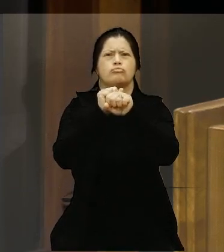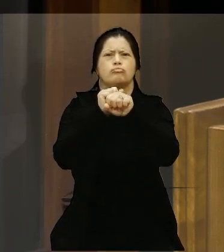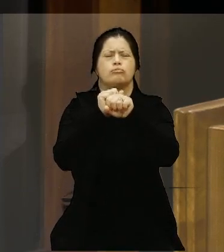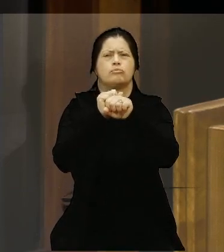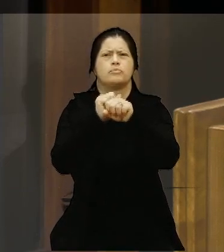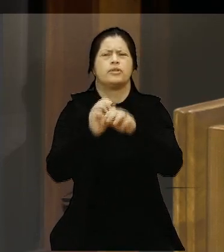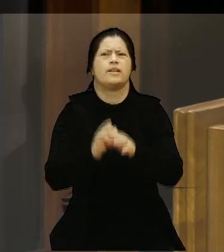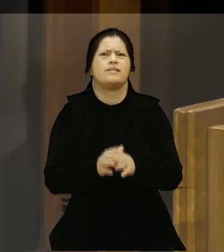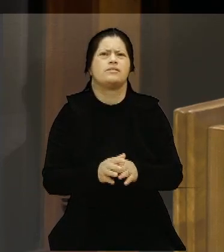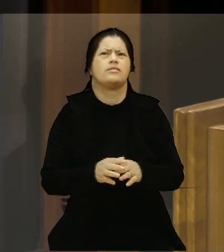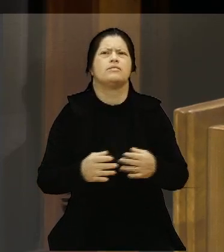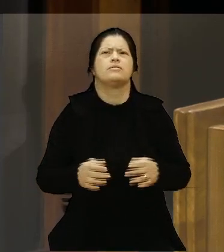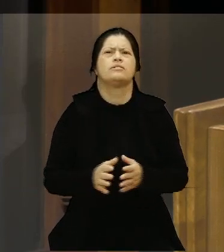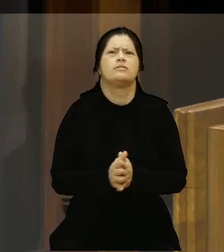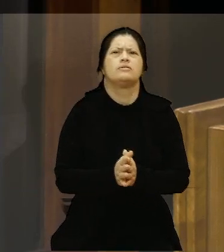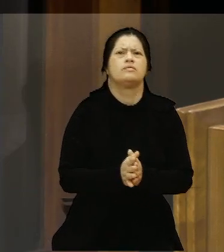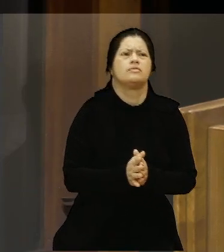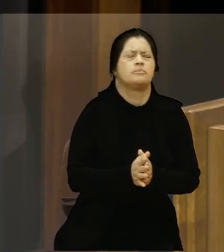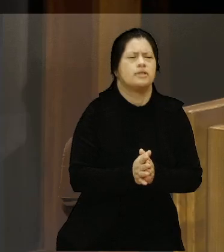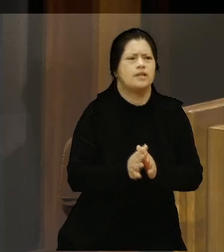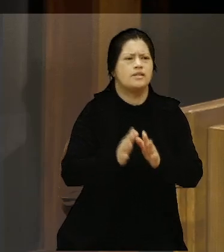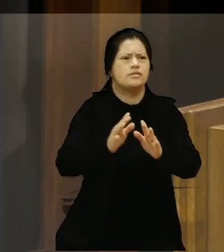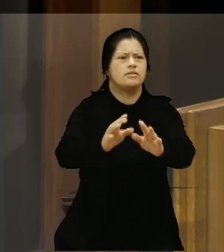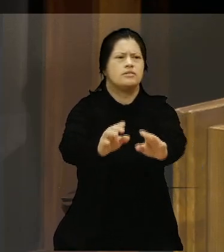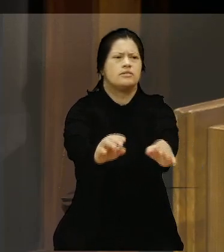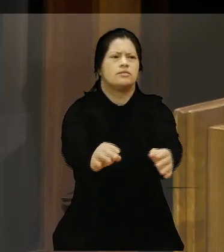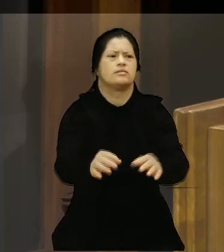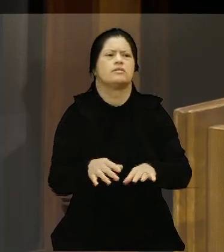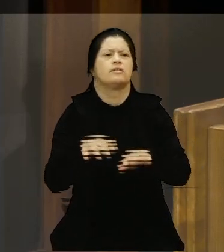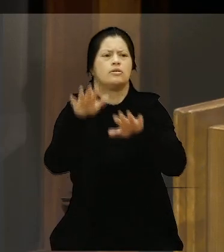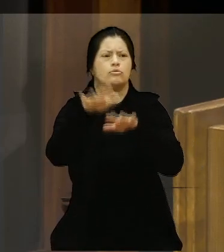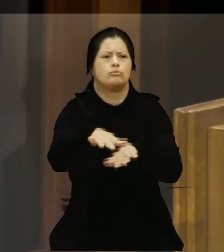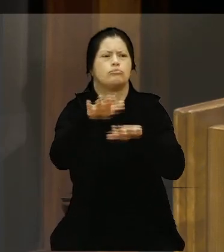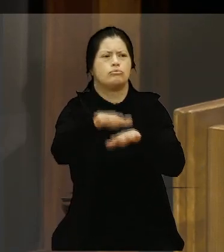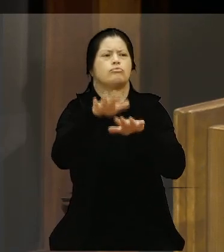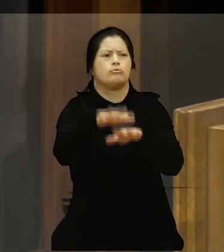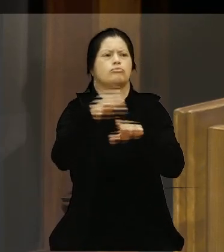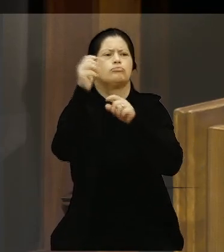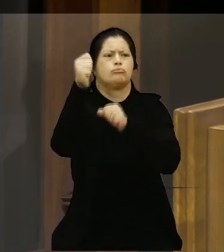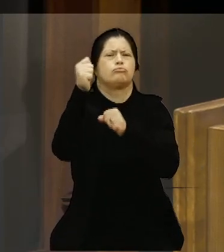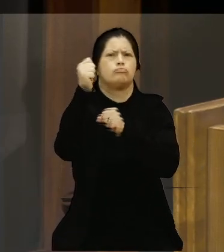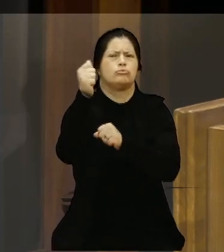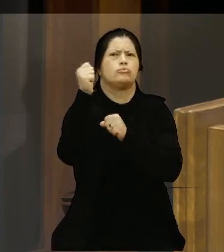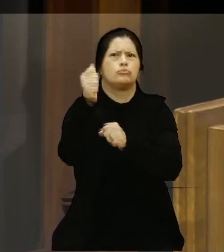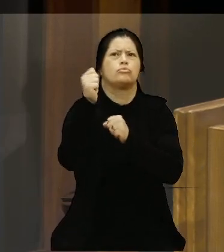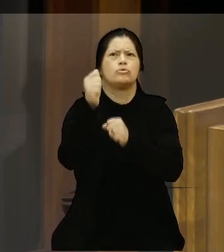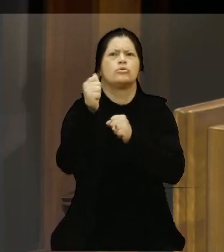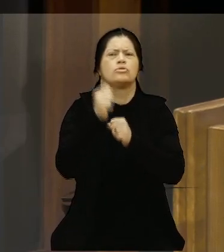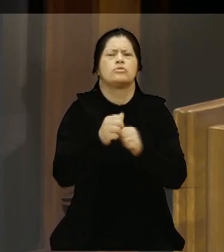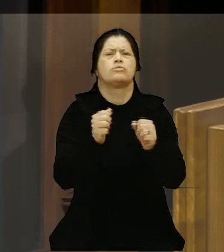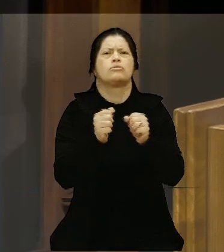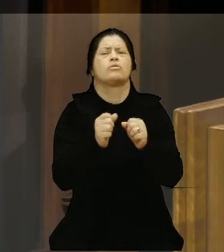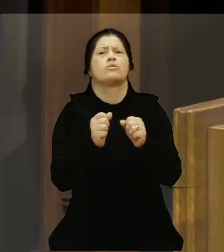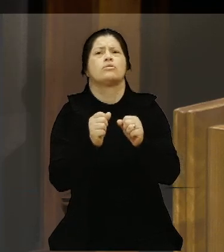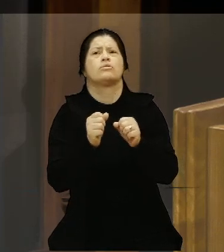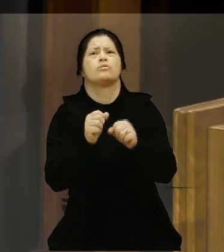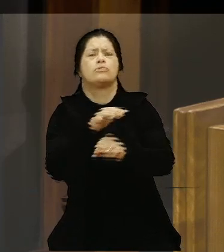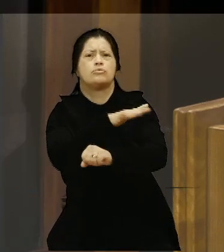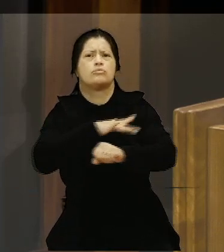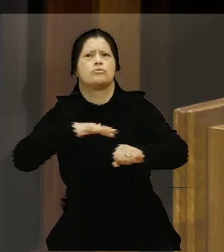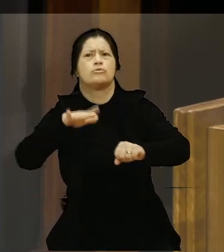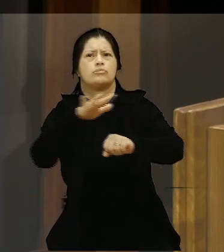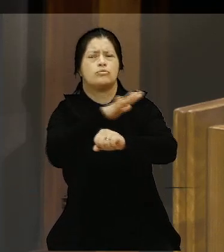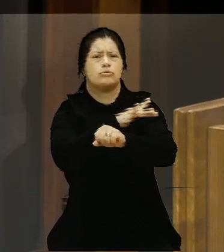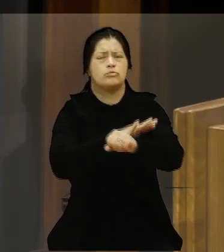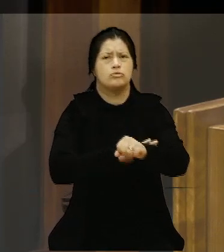ali na Rota do Sol, por causa dessas pessoas. Eu frequento muito, principalmente aquele acesso ali do Jardim das Hortênsias, porque eu frequento a igreja ali